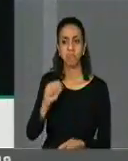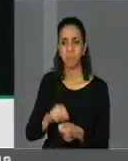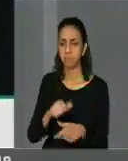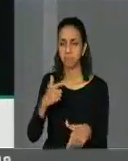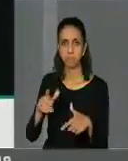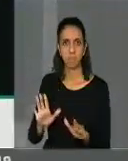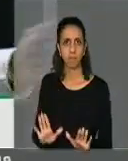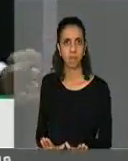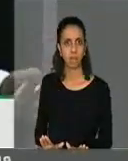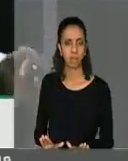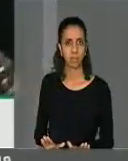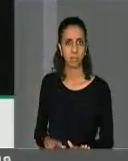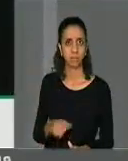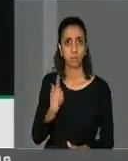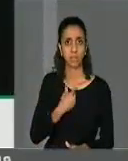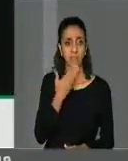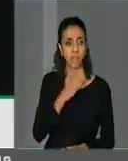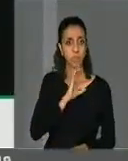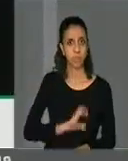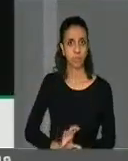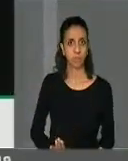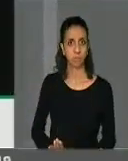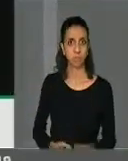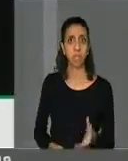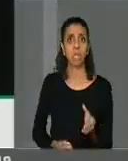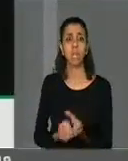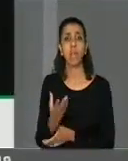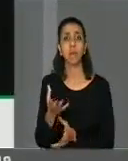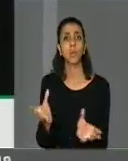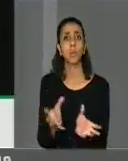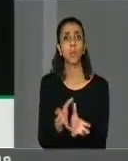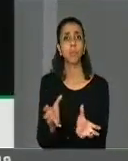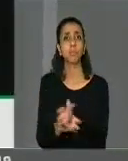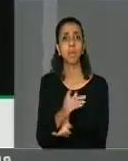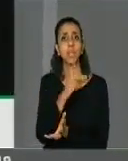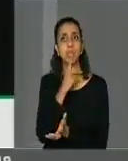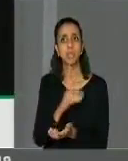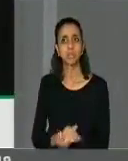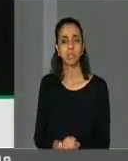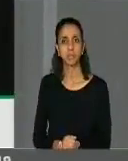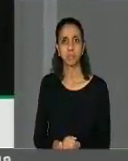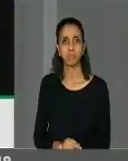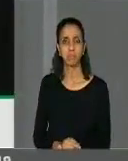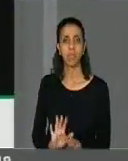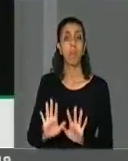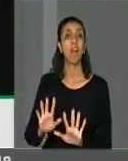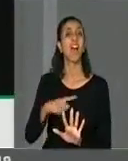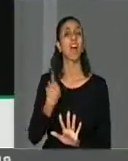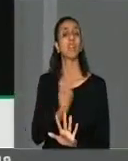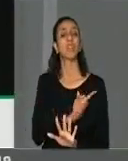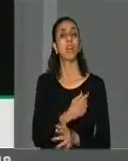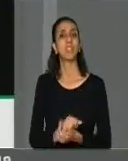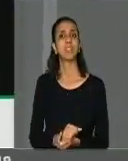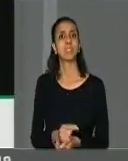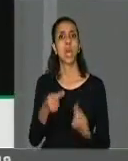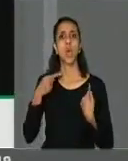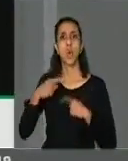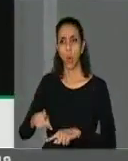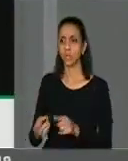cidadão e cidadã, de criar um partido político. Porque não somos contra a criação